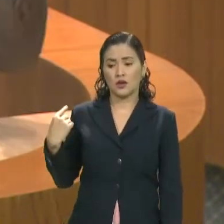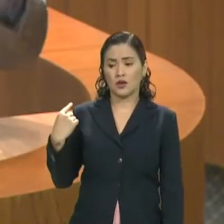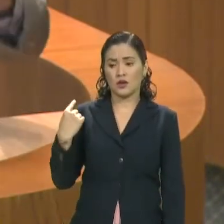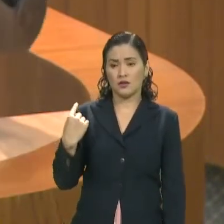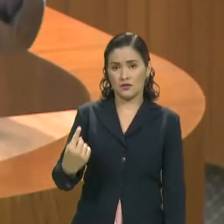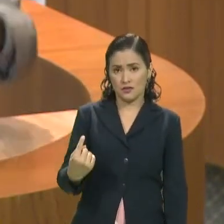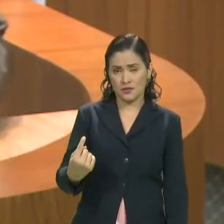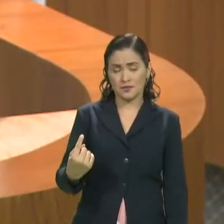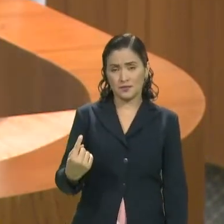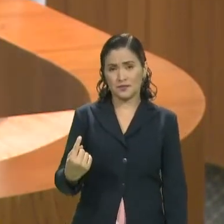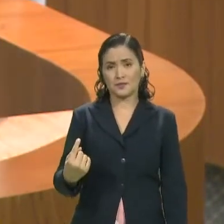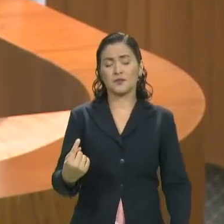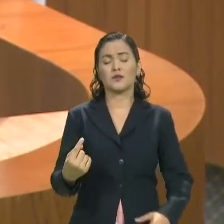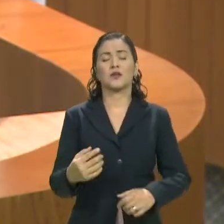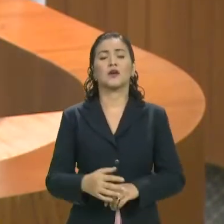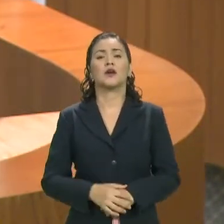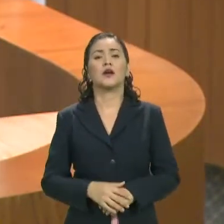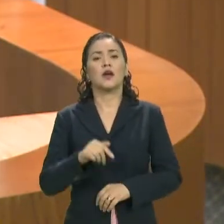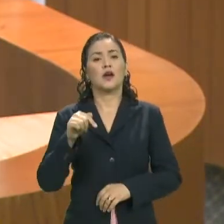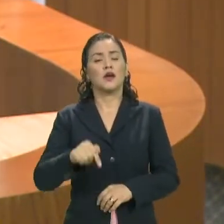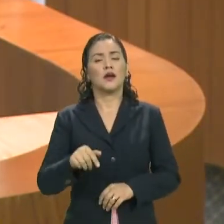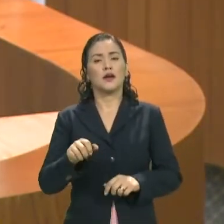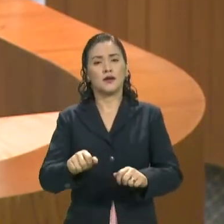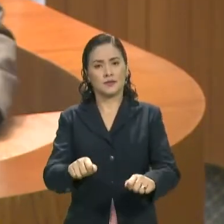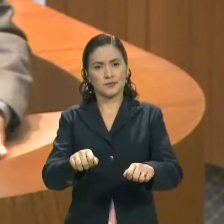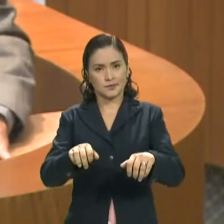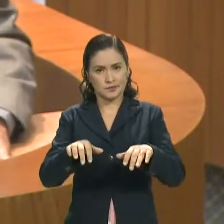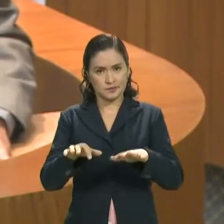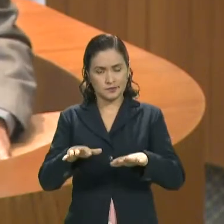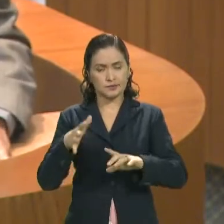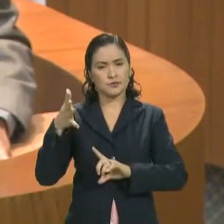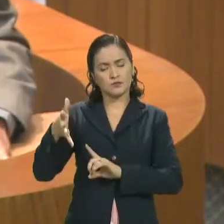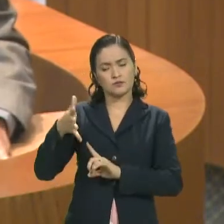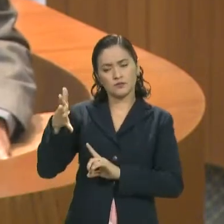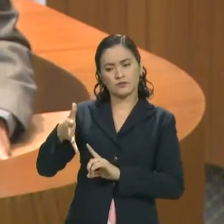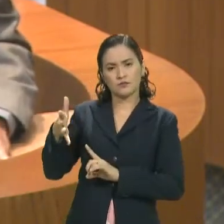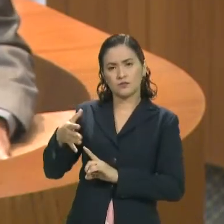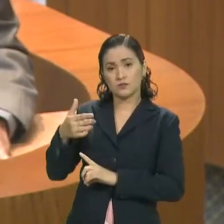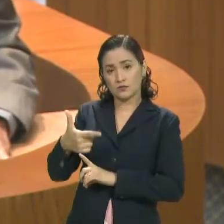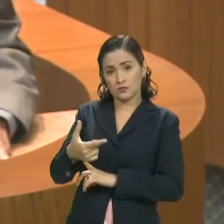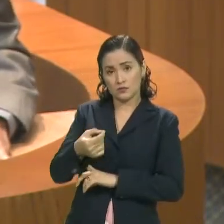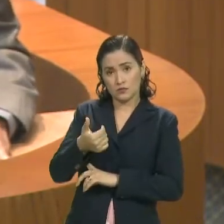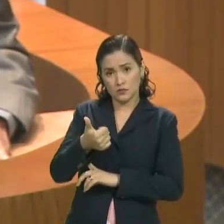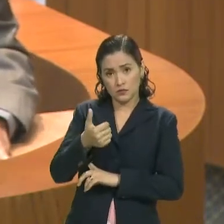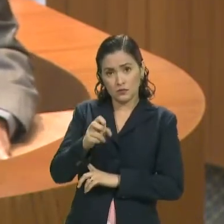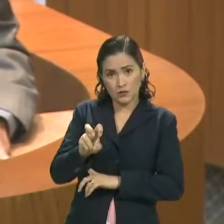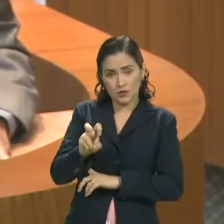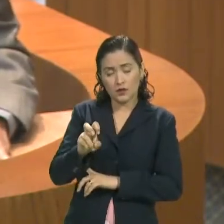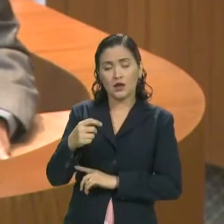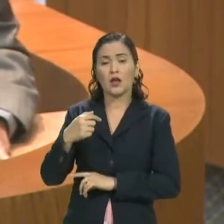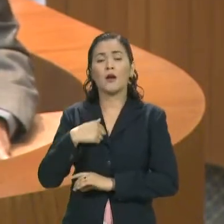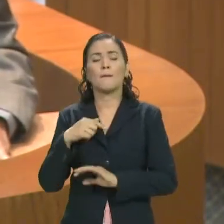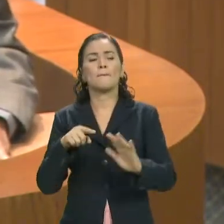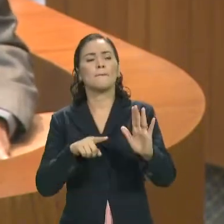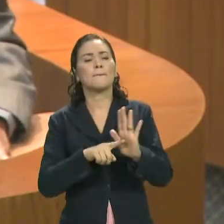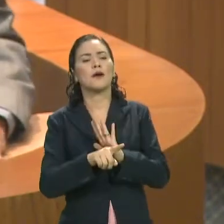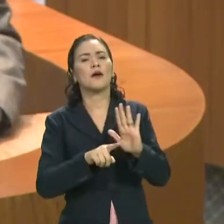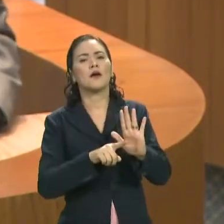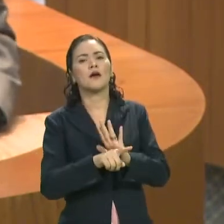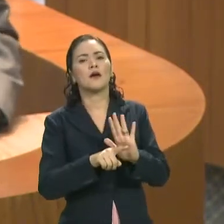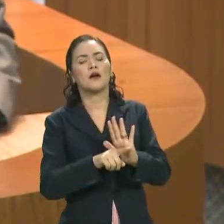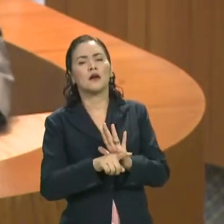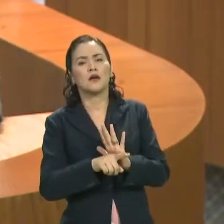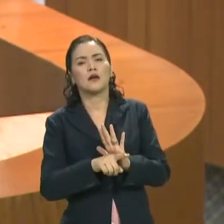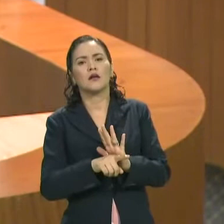após a eleição, 2015, foi 2015, na verdade, subi a esta tribuna e questionei um projeto de lei